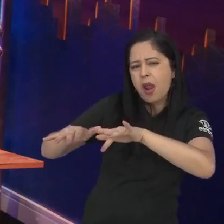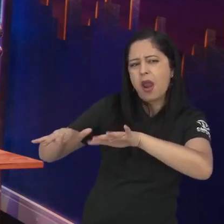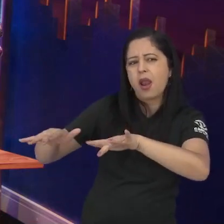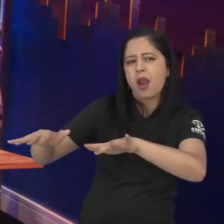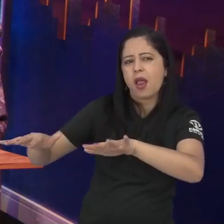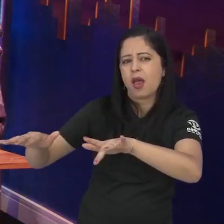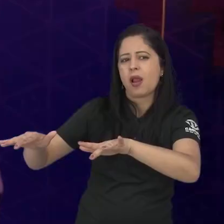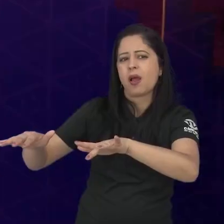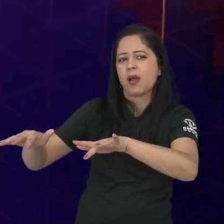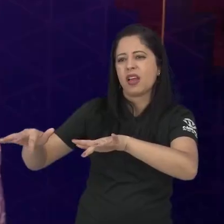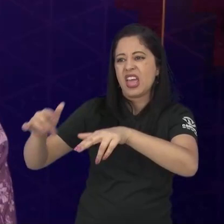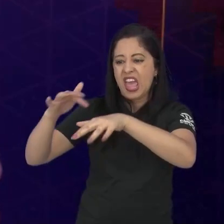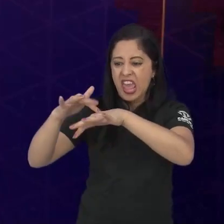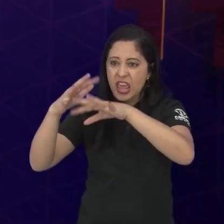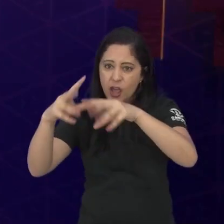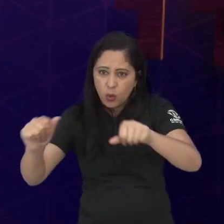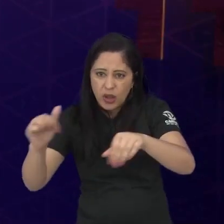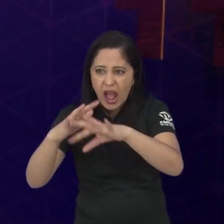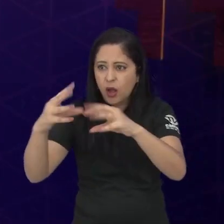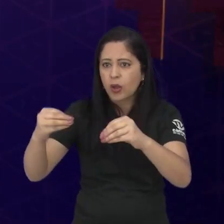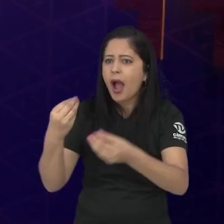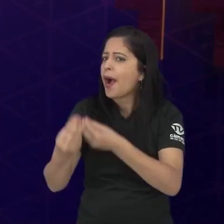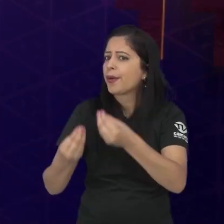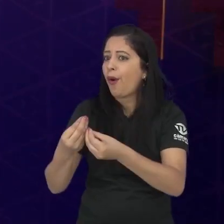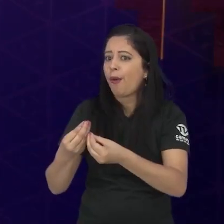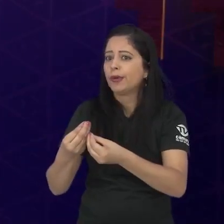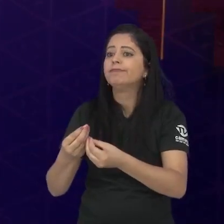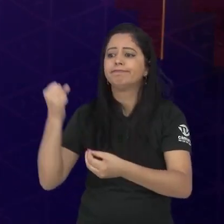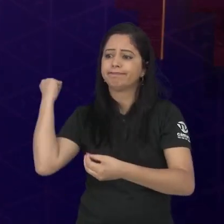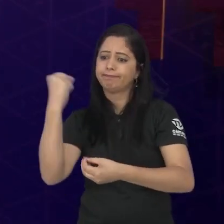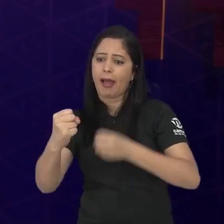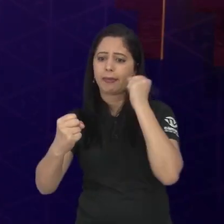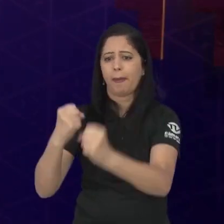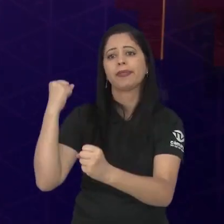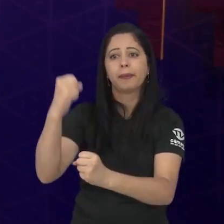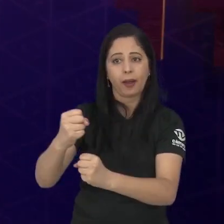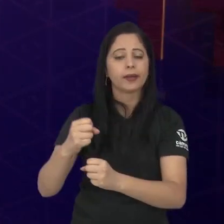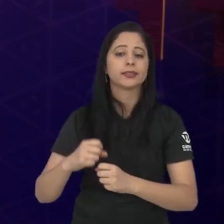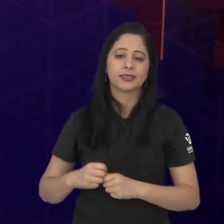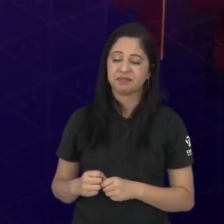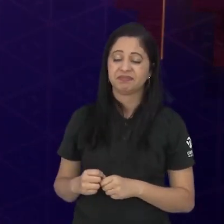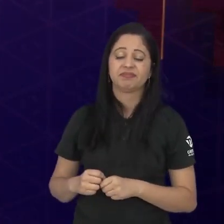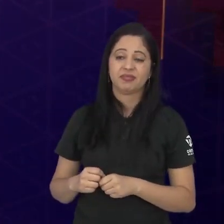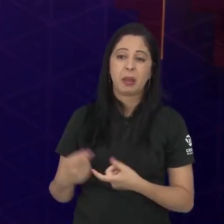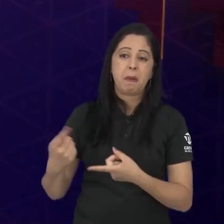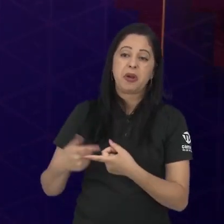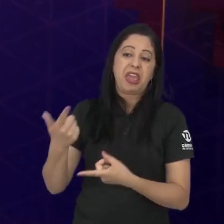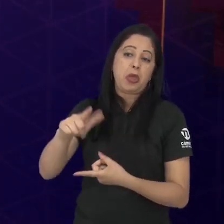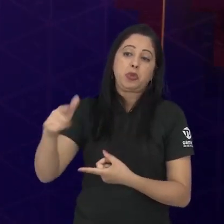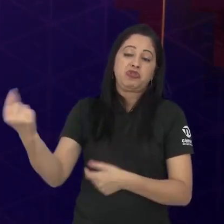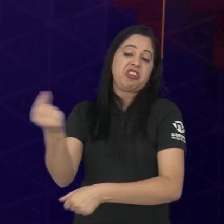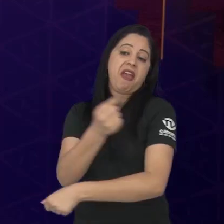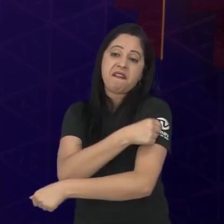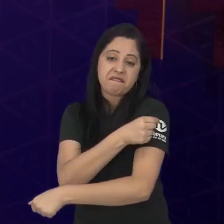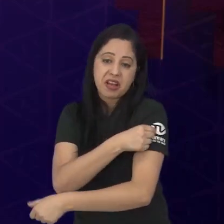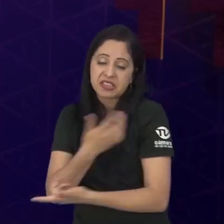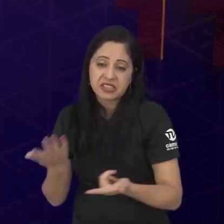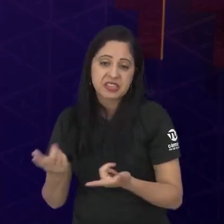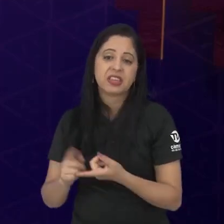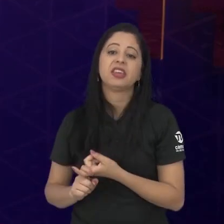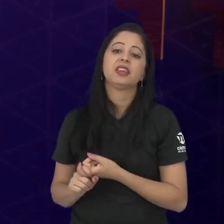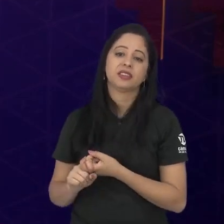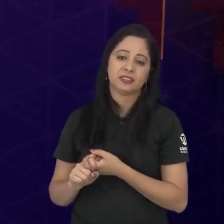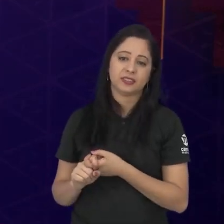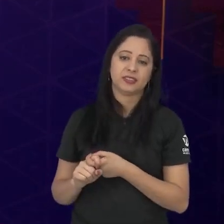bélica, né? Não teve uma solução científica, uma solução para proteger quem ainda não